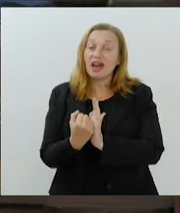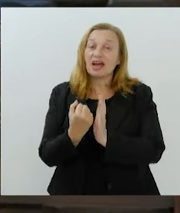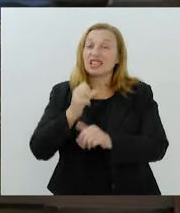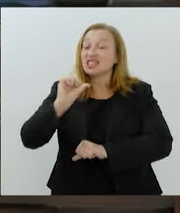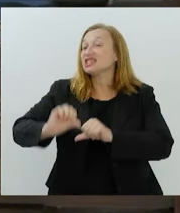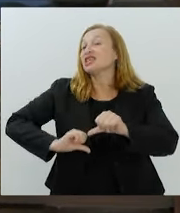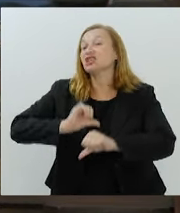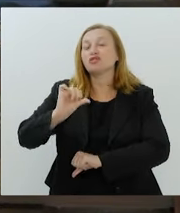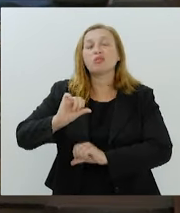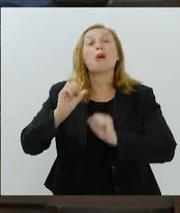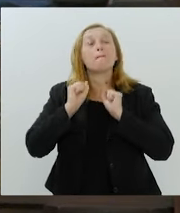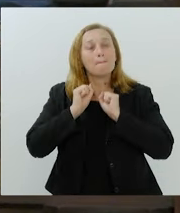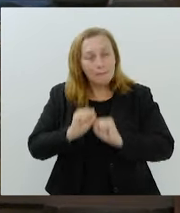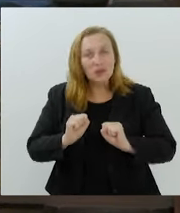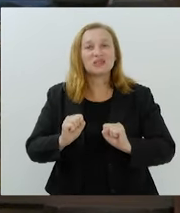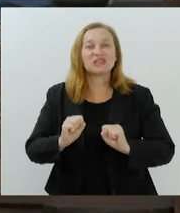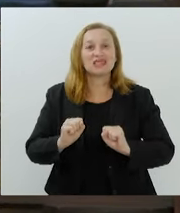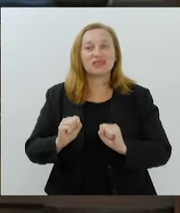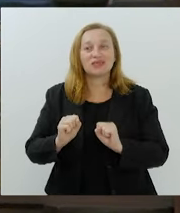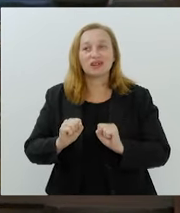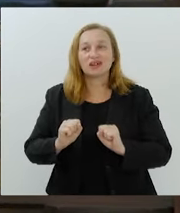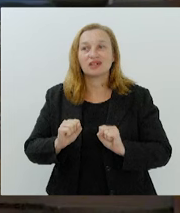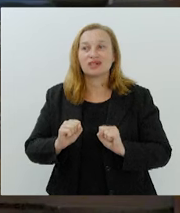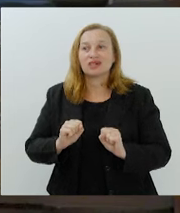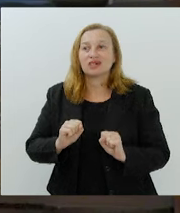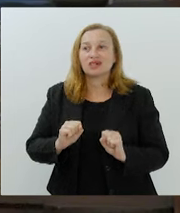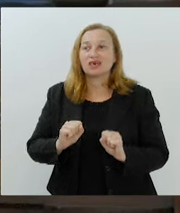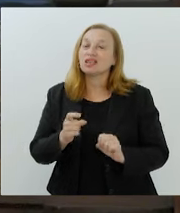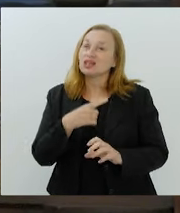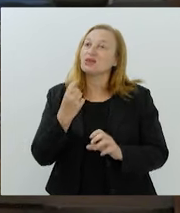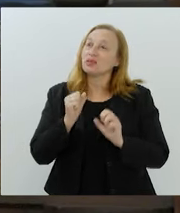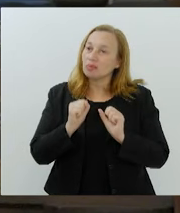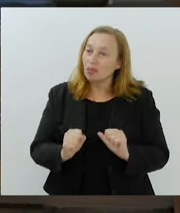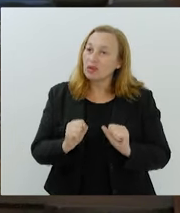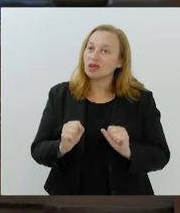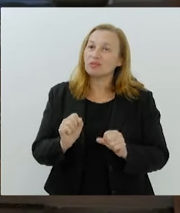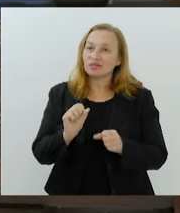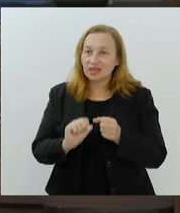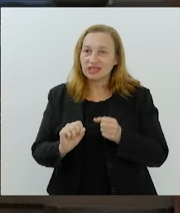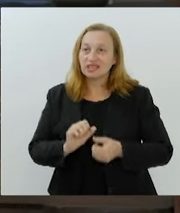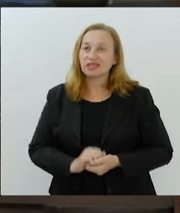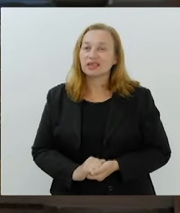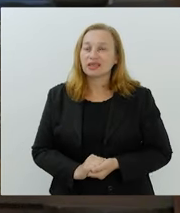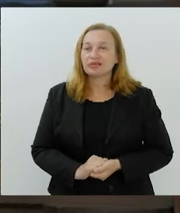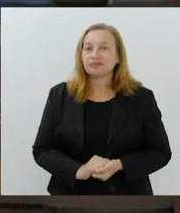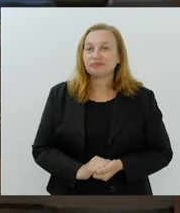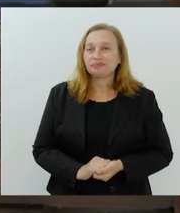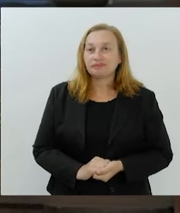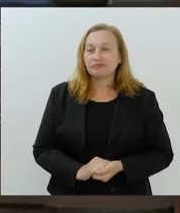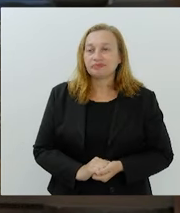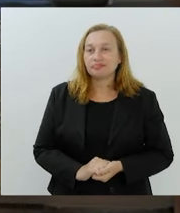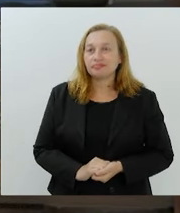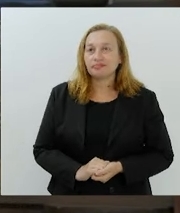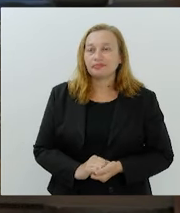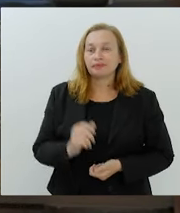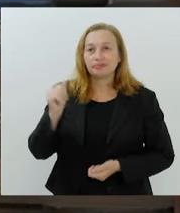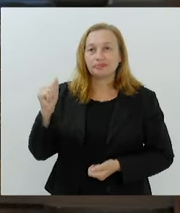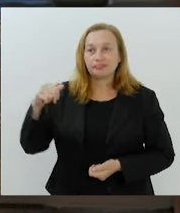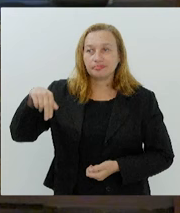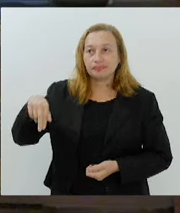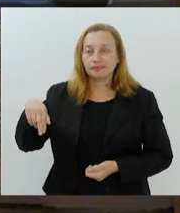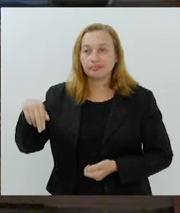é possível, que a gente pode fazer. O André é